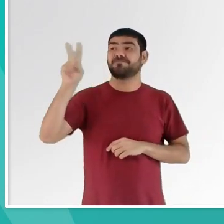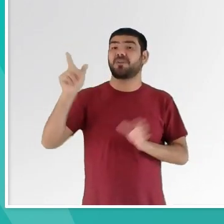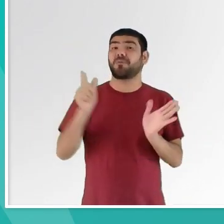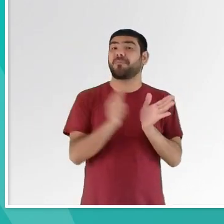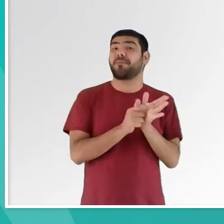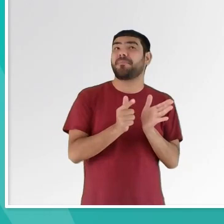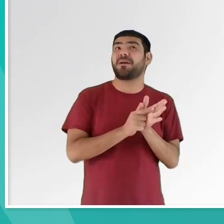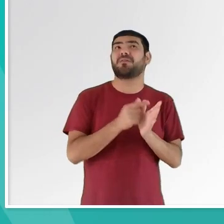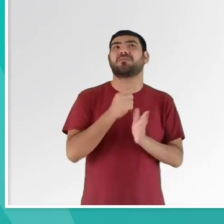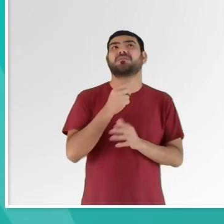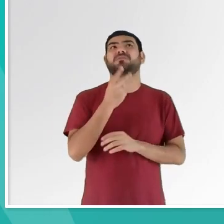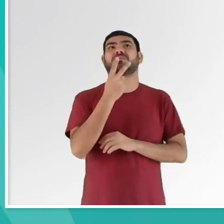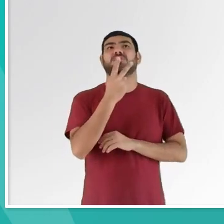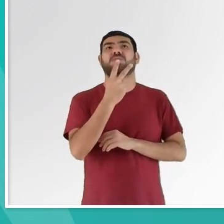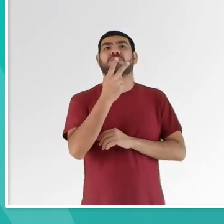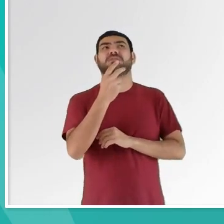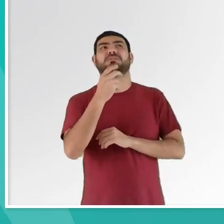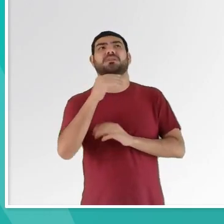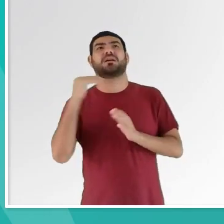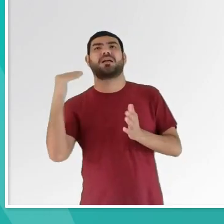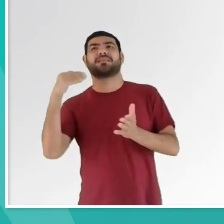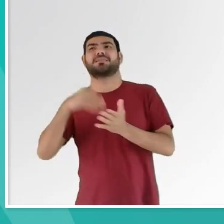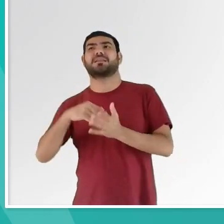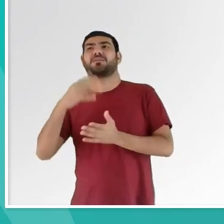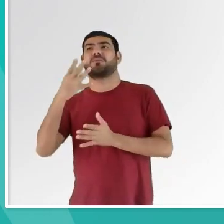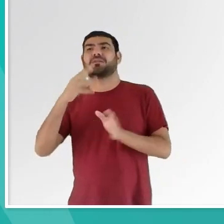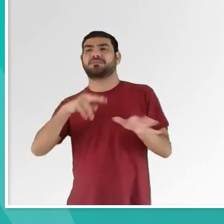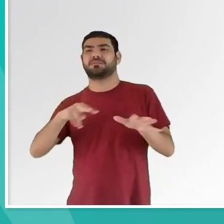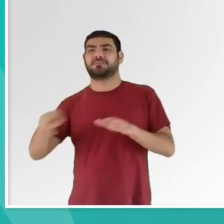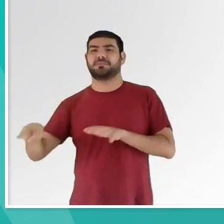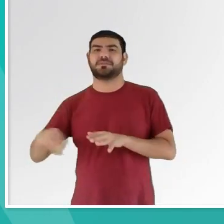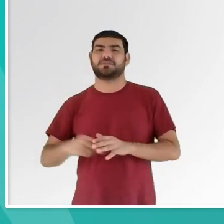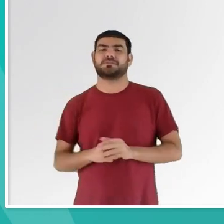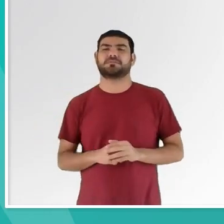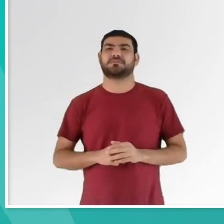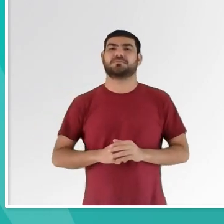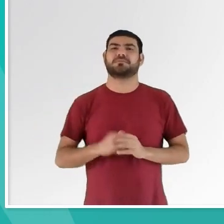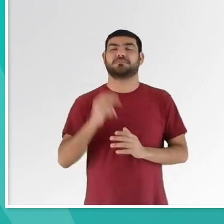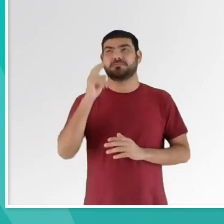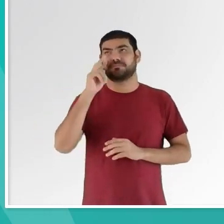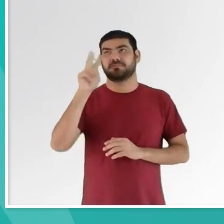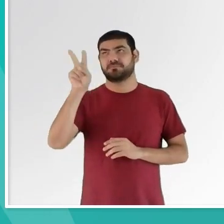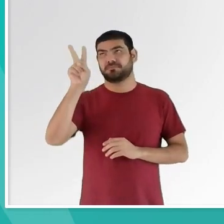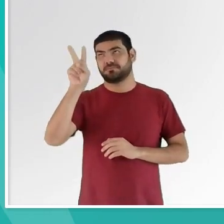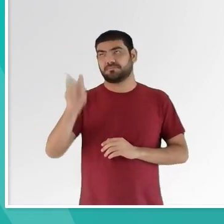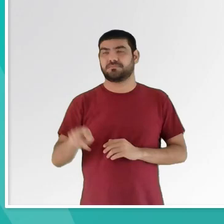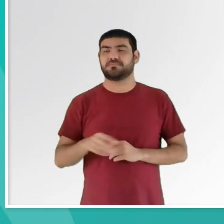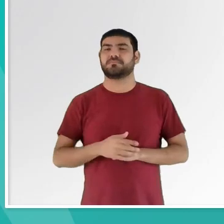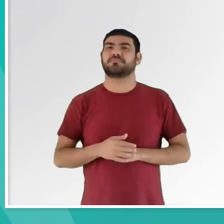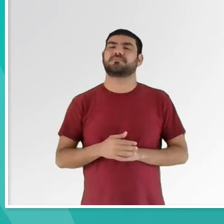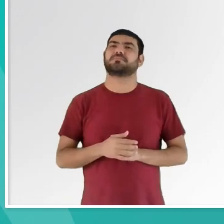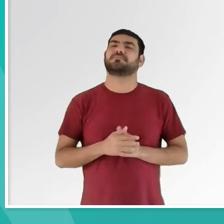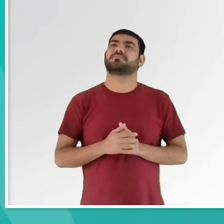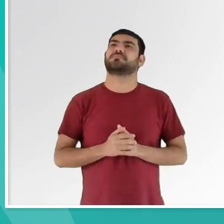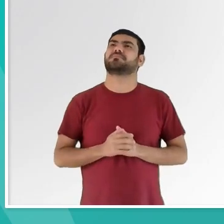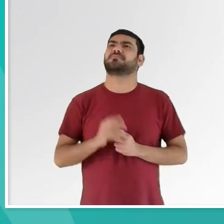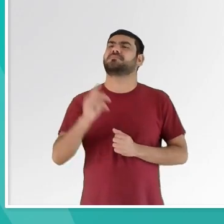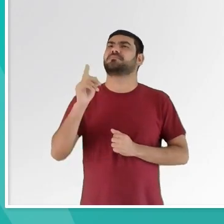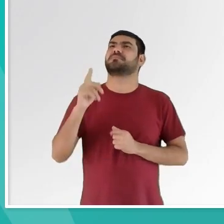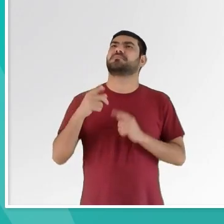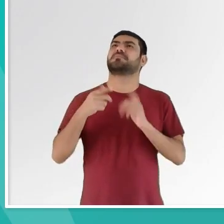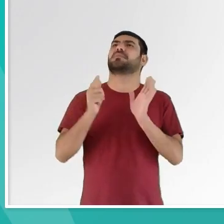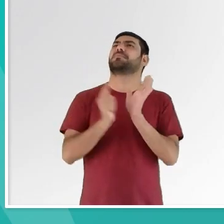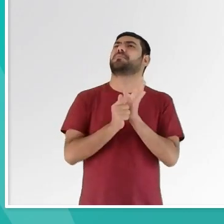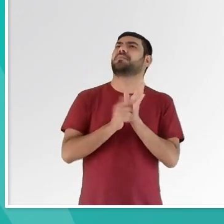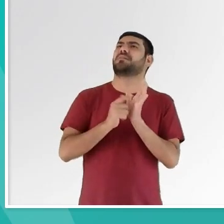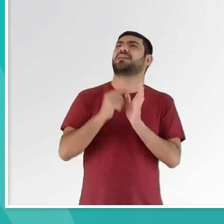4 semanas. Palito de fósforo, 6 meses. Papel plastificado, de 1 ano a 5 anos.